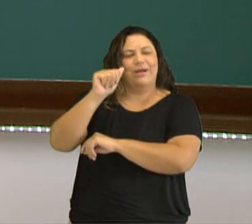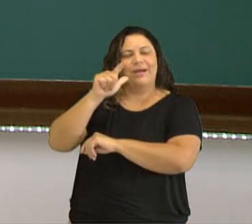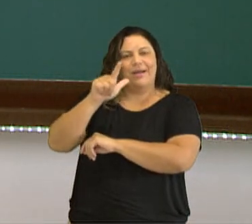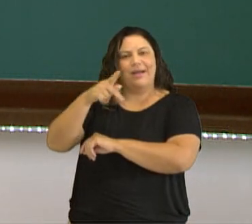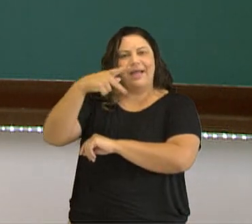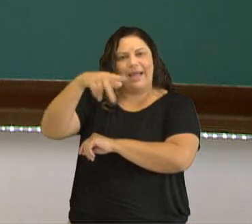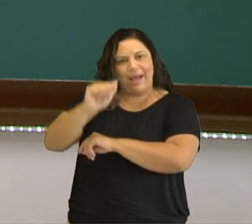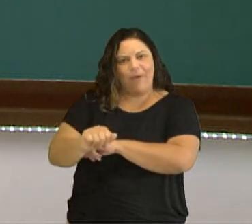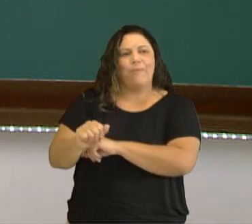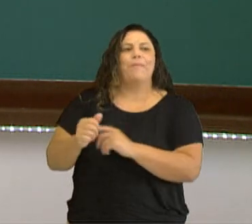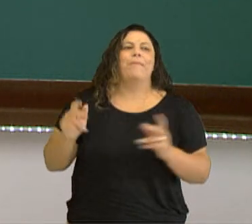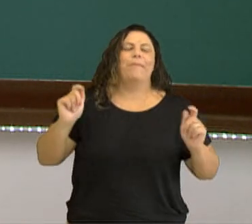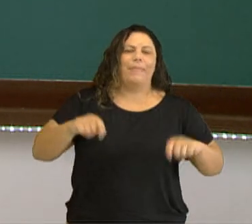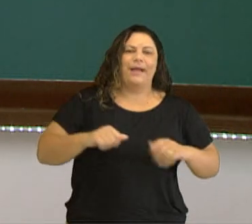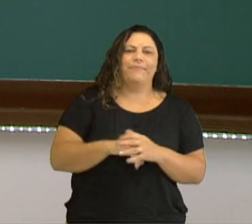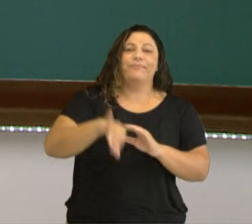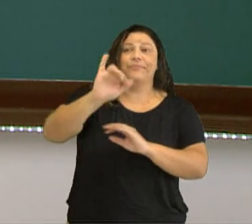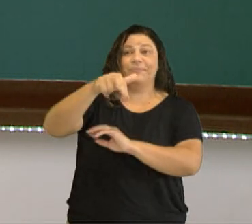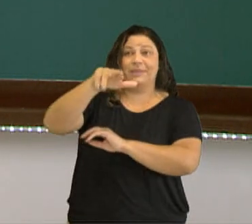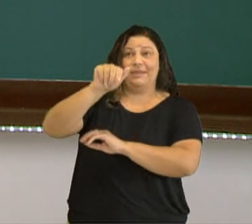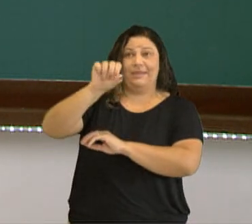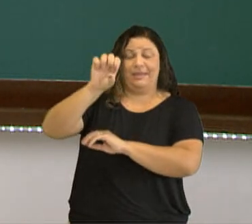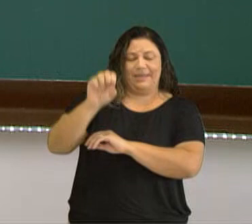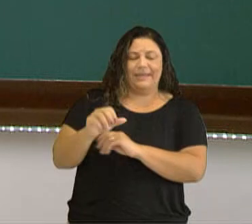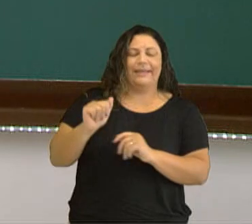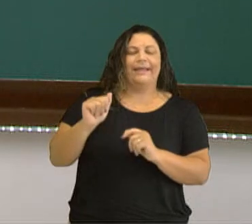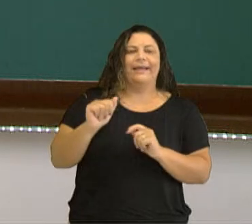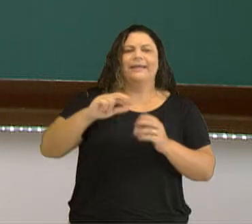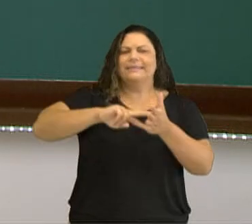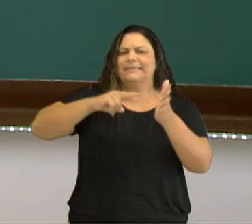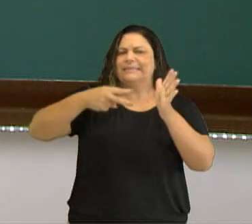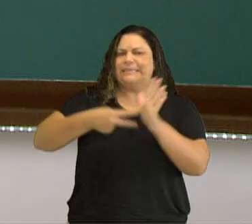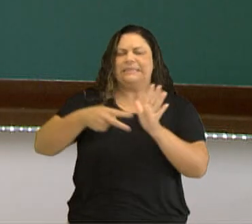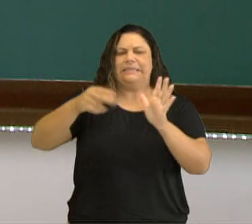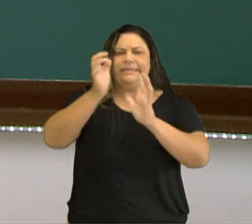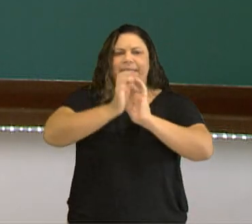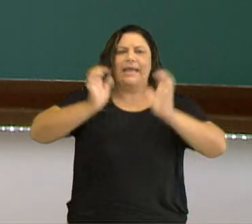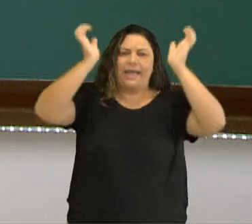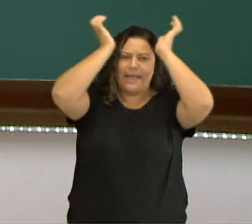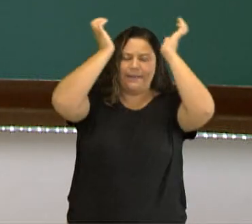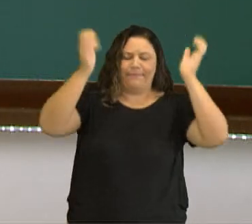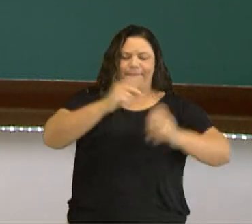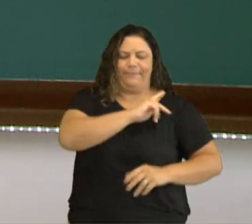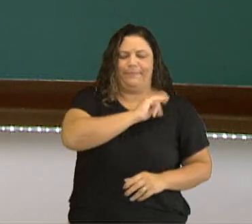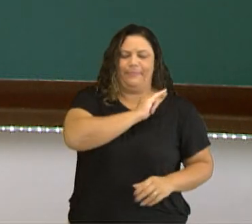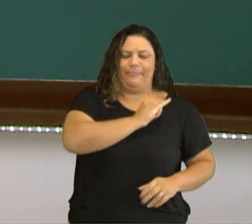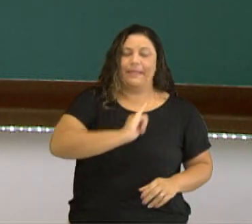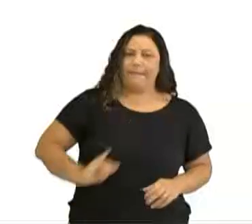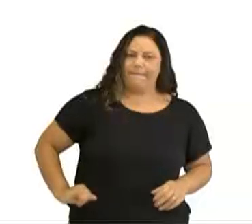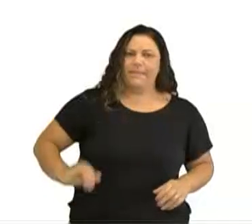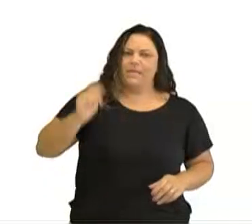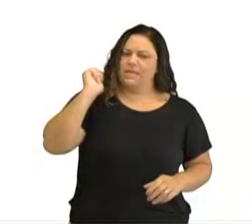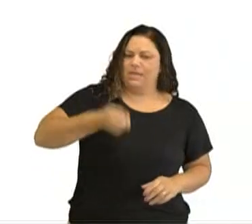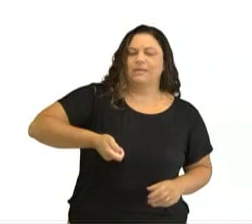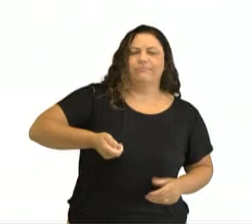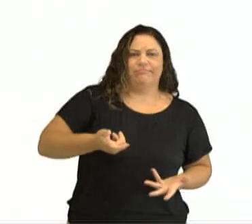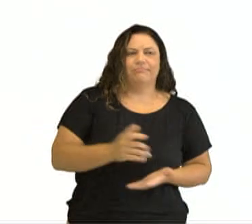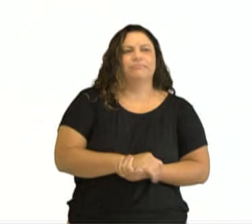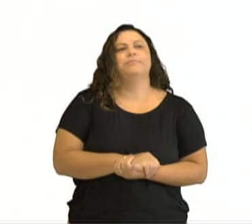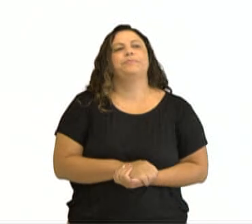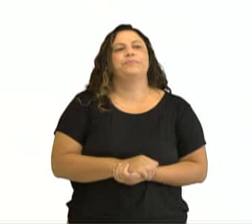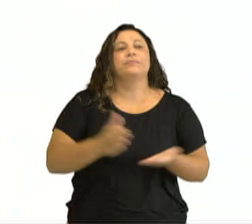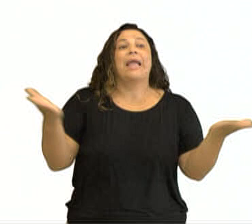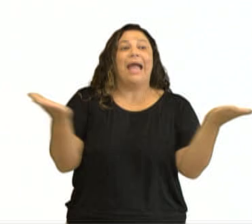O Inca significa imperador, né? Então ele que administrava. E nesse slide aqui, gente, trago a cidade de